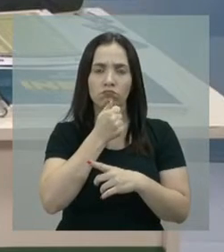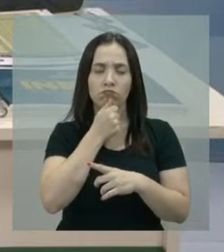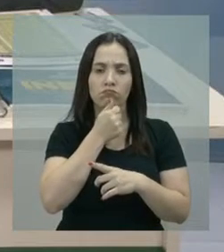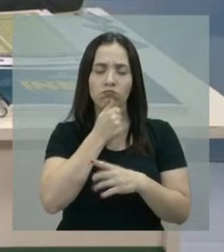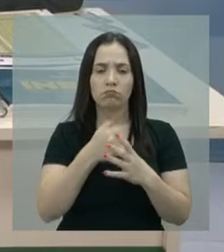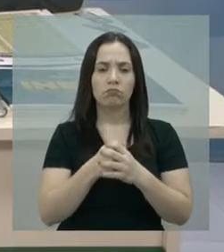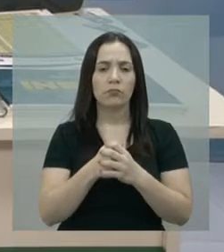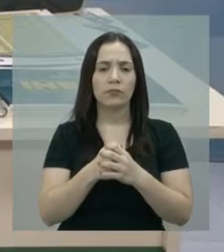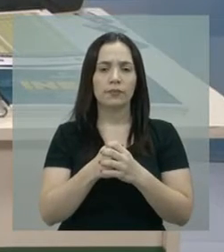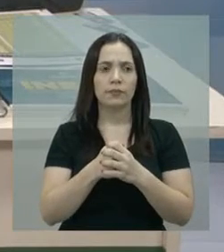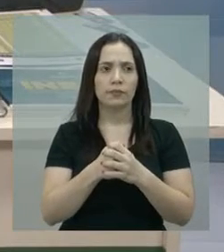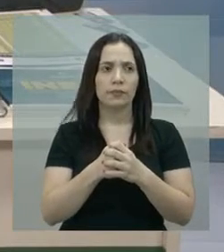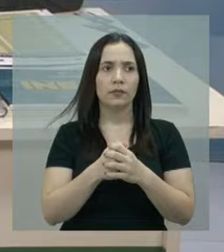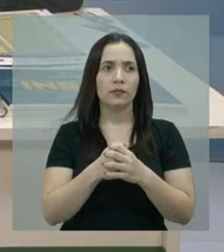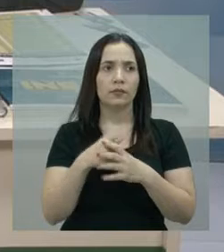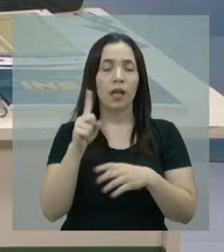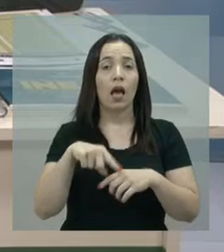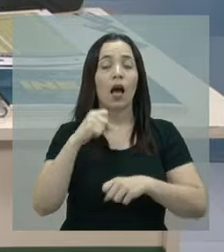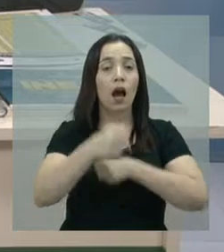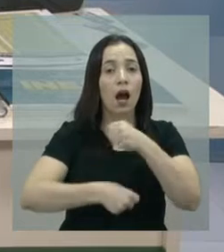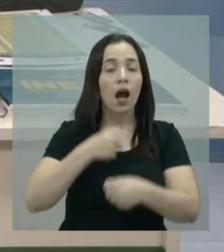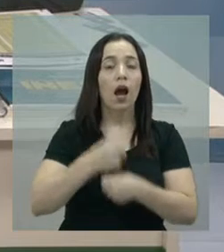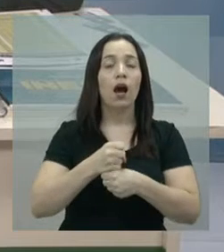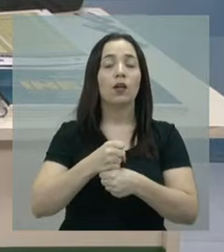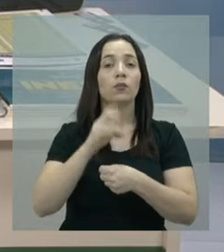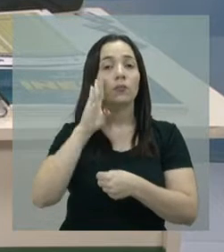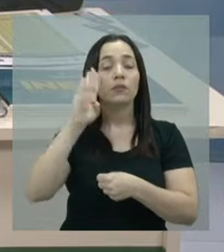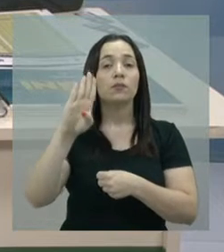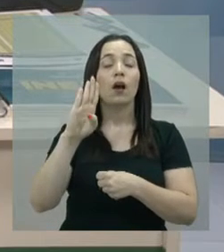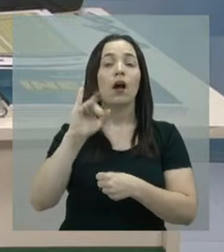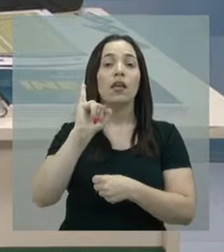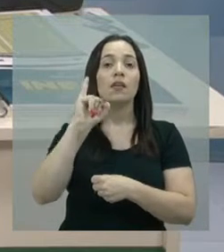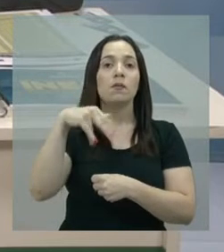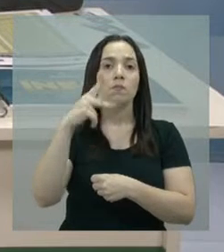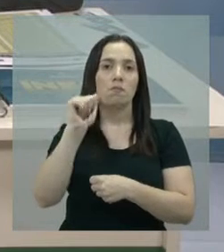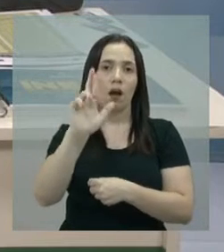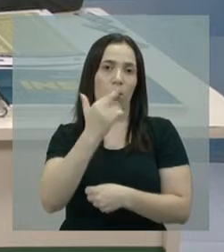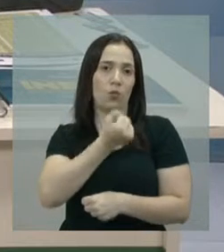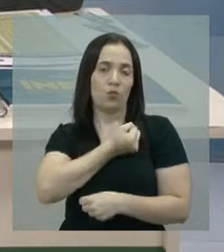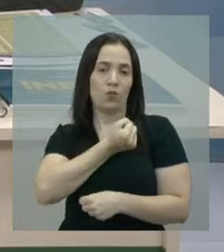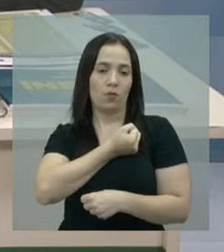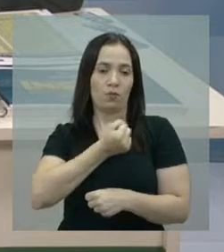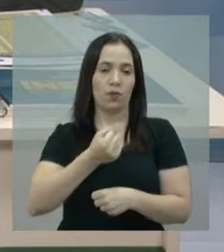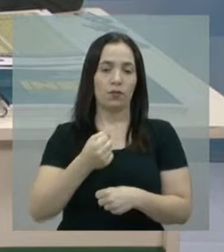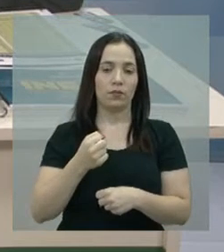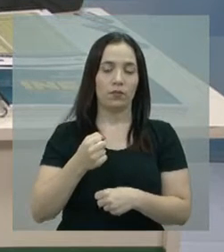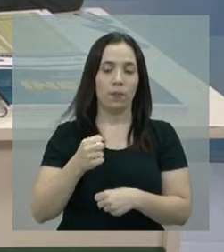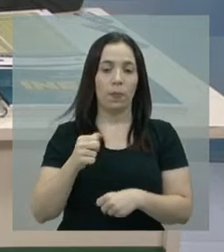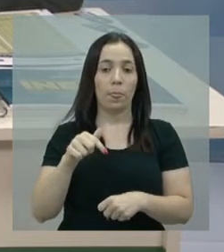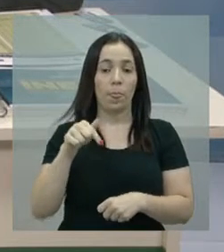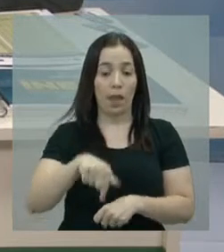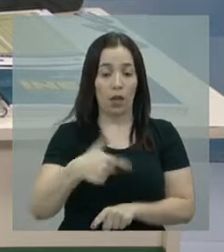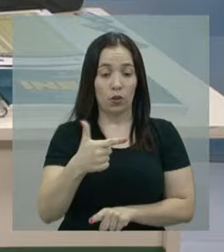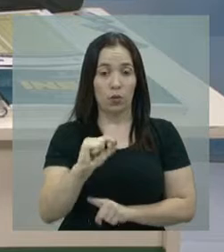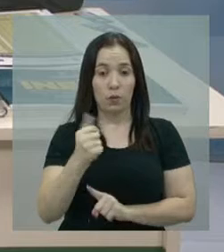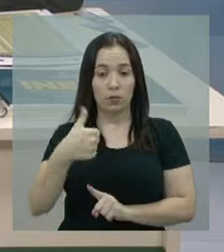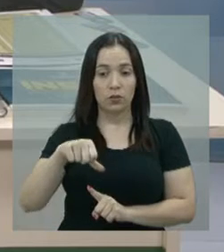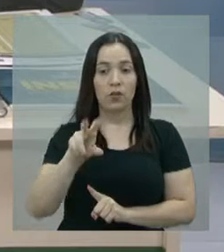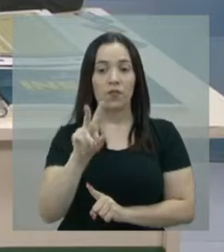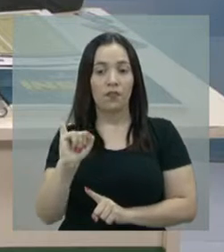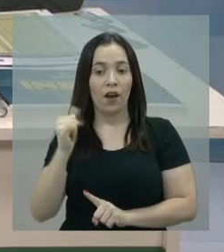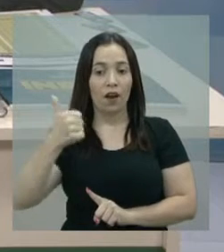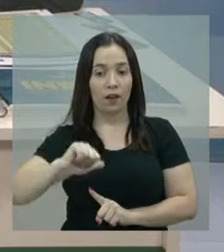2018? Ele é anos ímpares. Em 2018, Carlos, nós não tivemos essa avaliação. É 2019 agora. 2019 agora, para